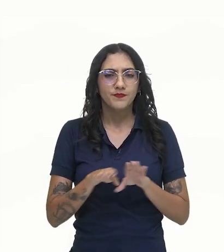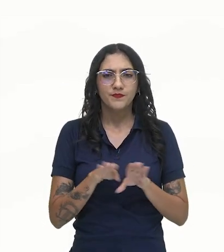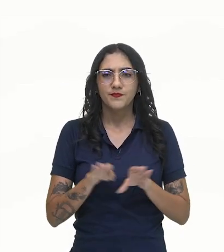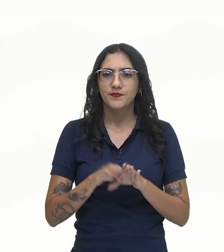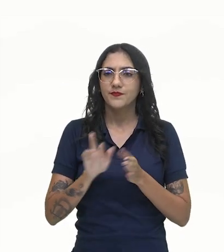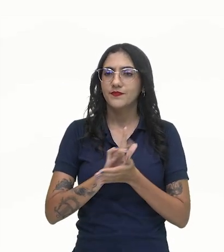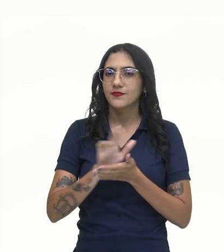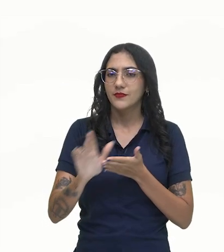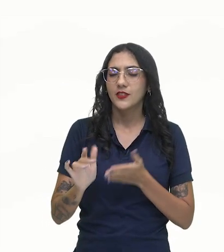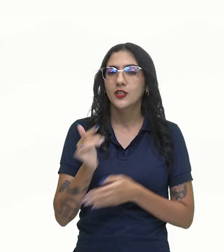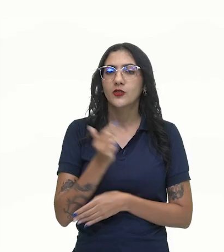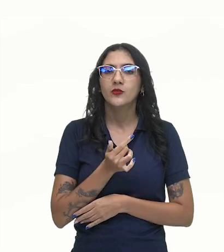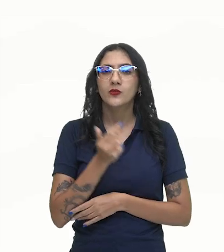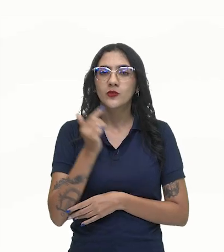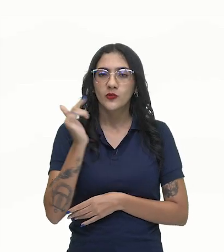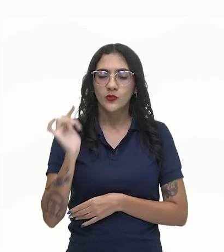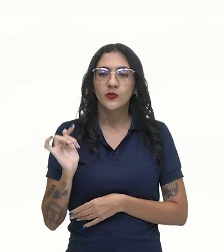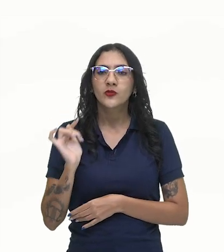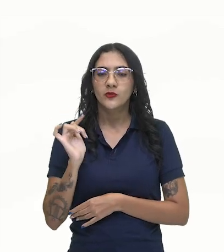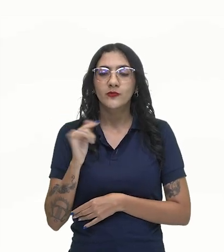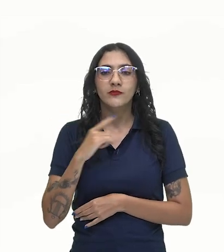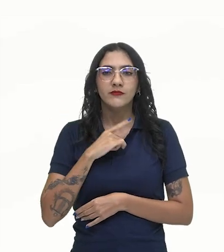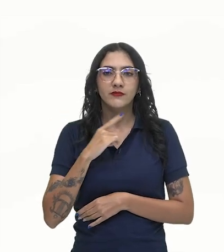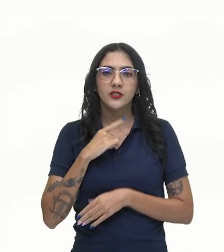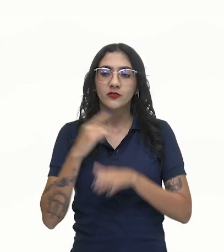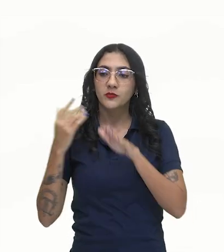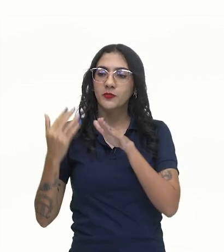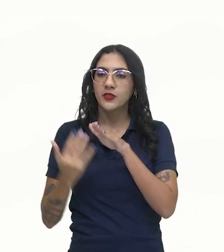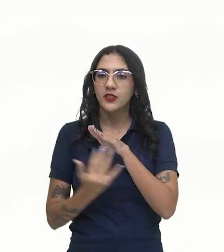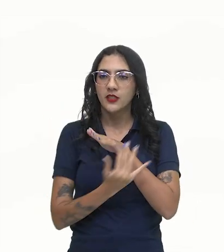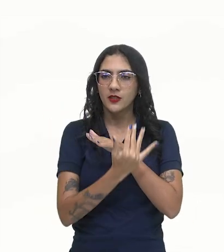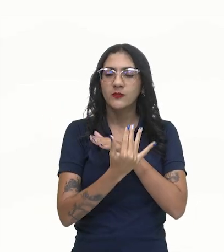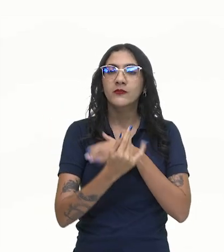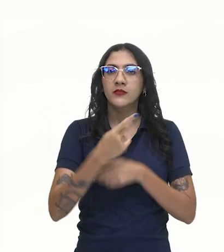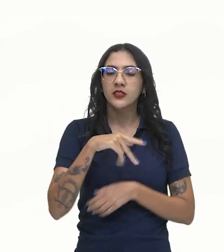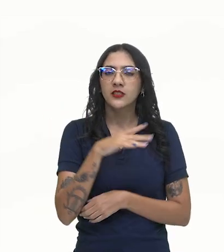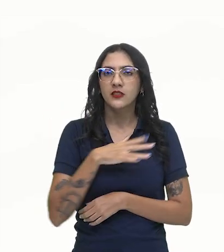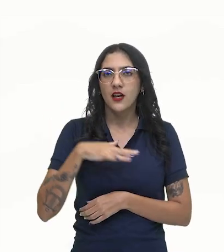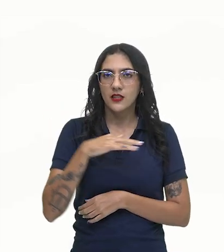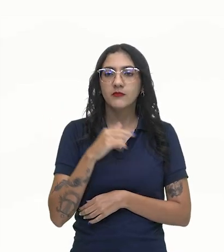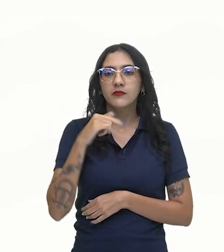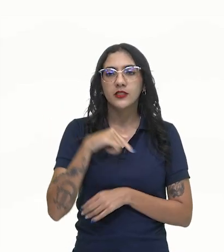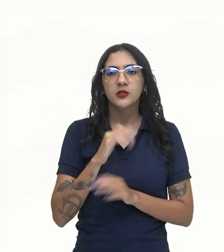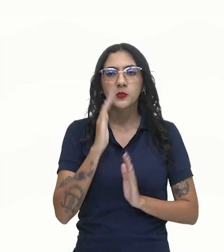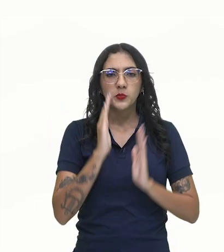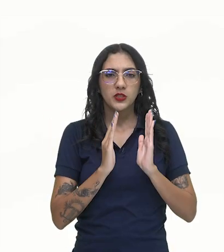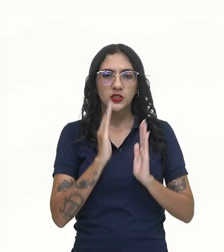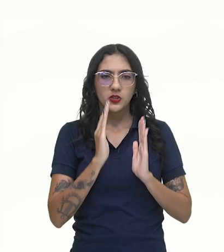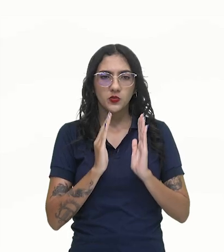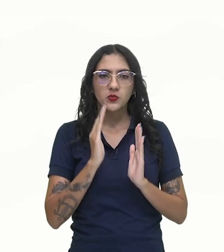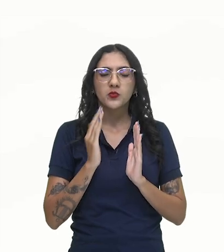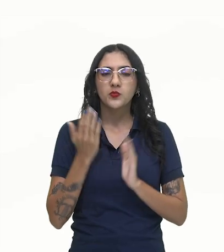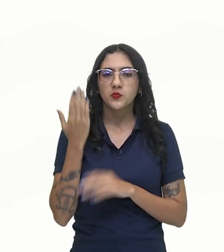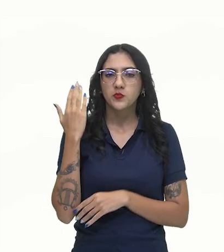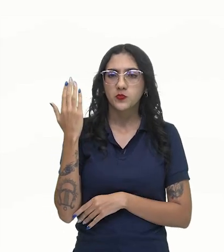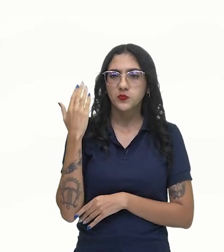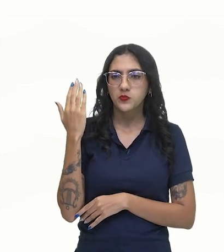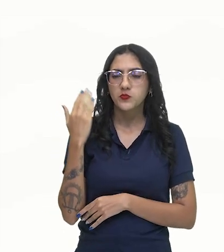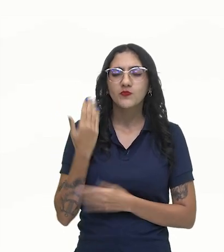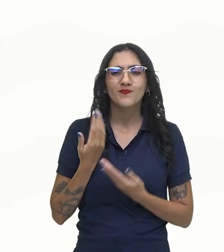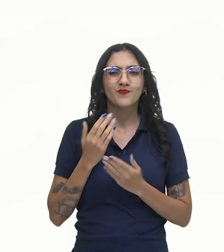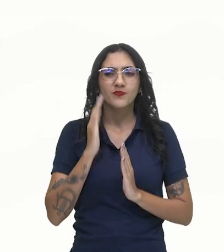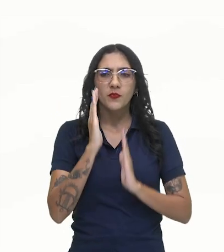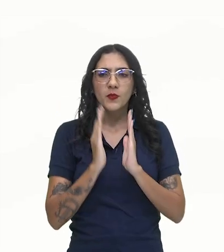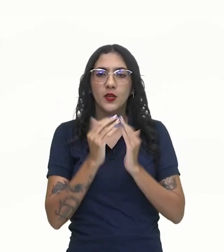outros, ok? Outros que migraram aí para a região no período, no rubber cycle,